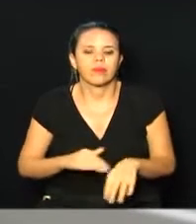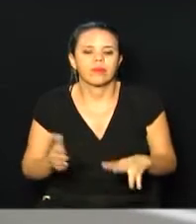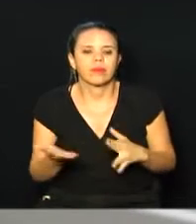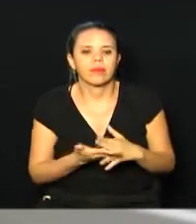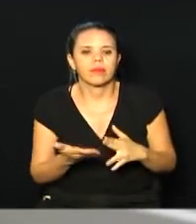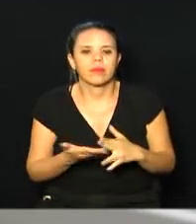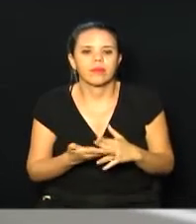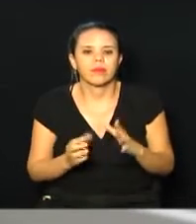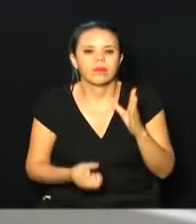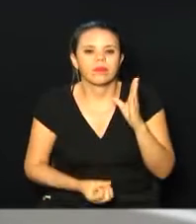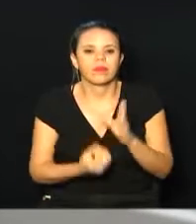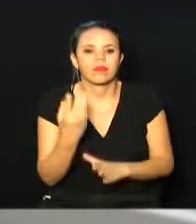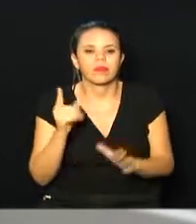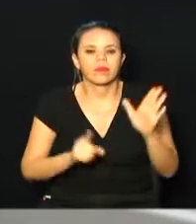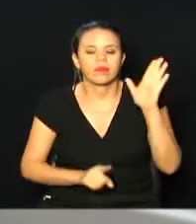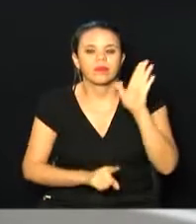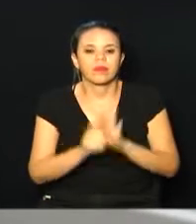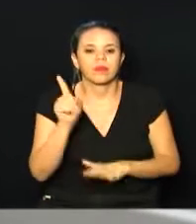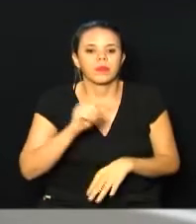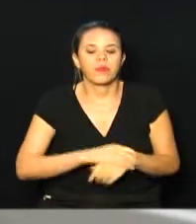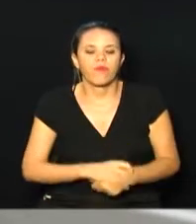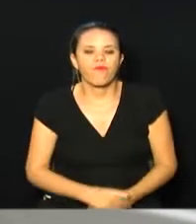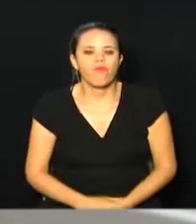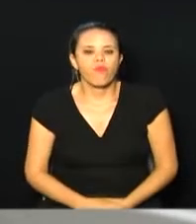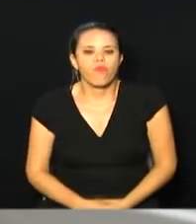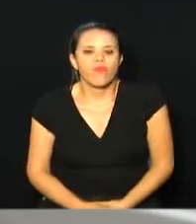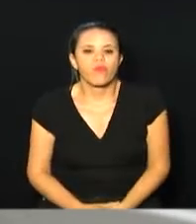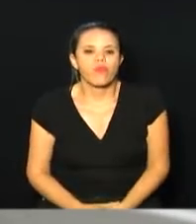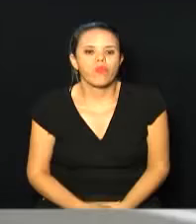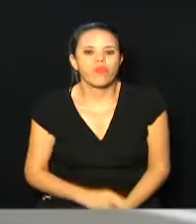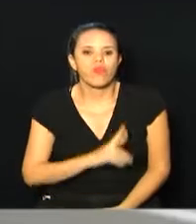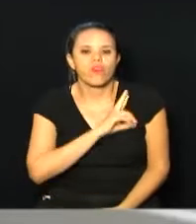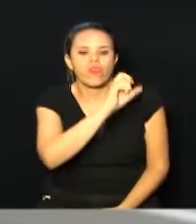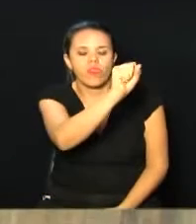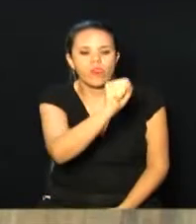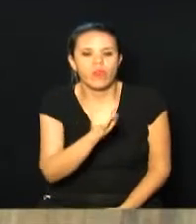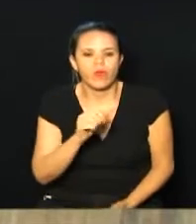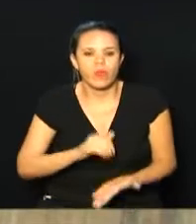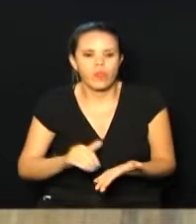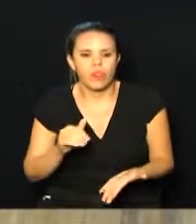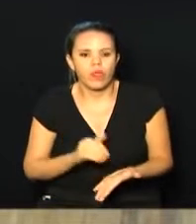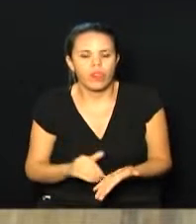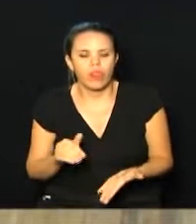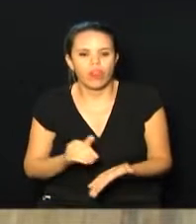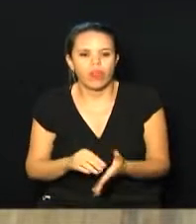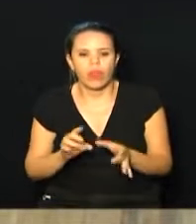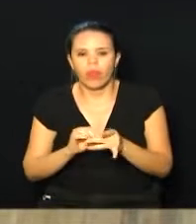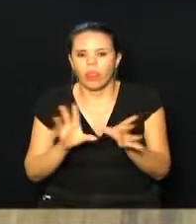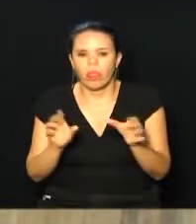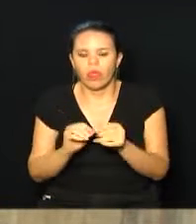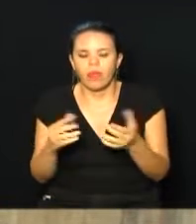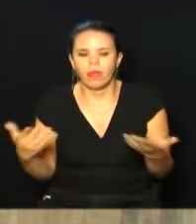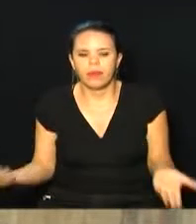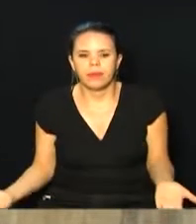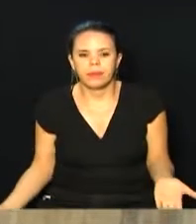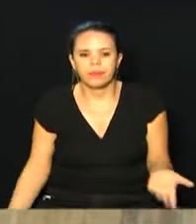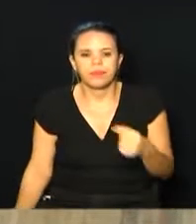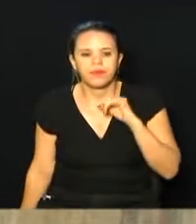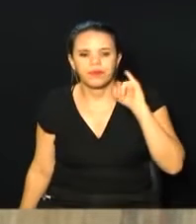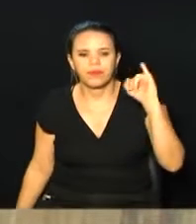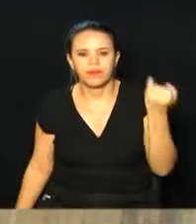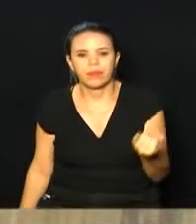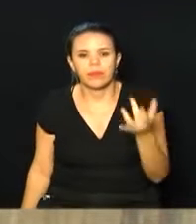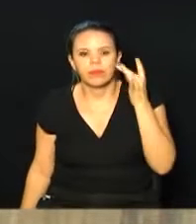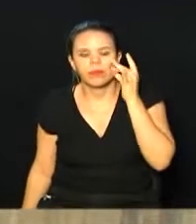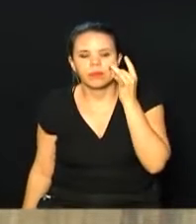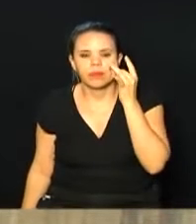já surgiu uma pergunta, inclusive do vereador Rossini, para o secretário Barreiro. Pode fazer agora, aproveitando aqui a